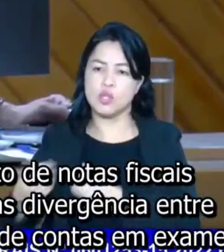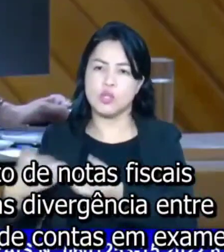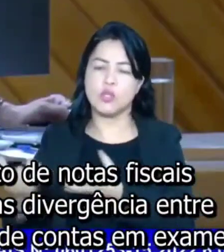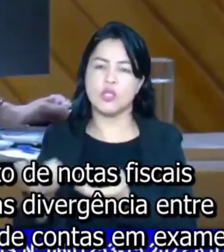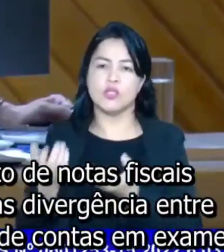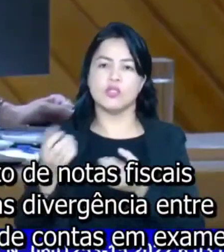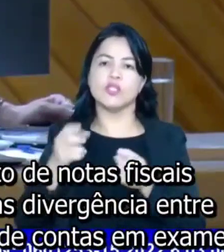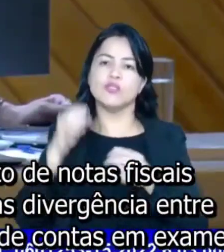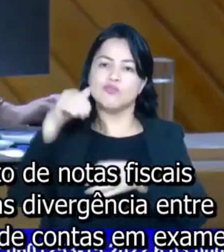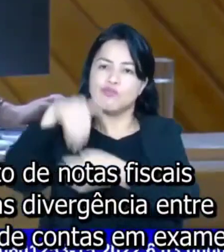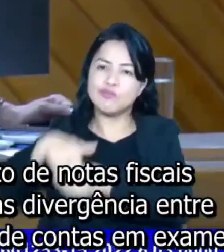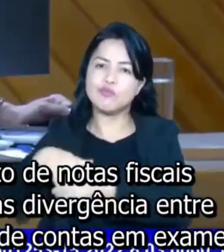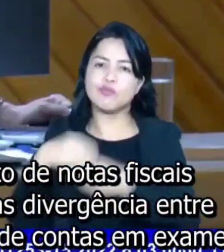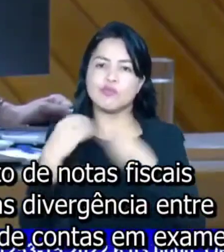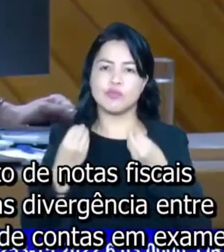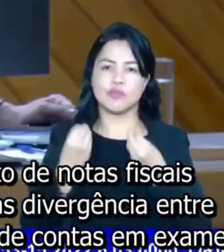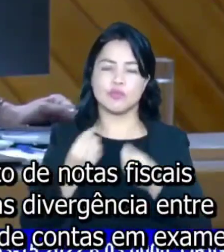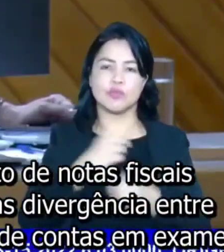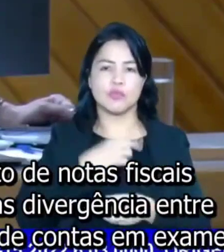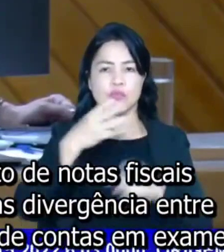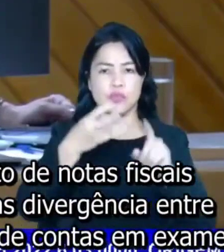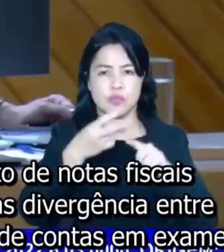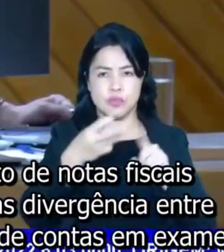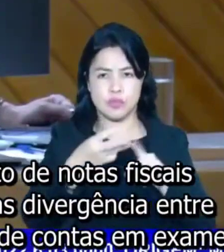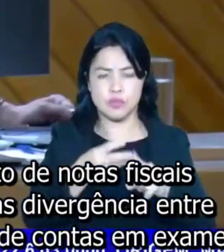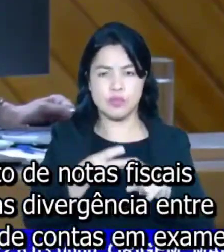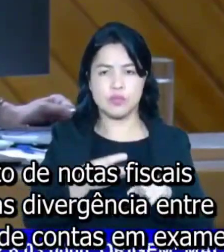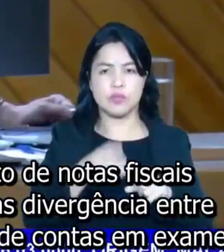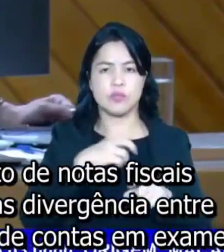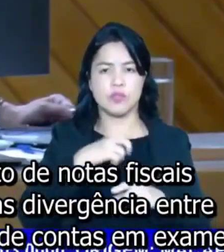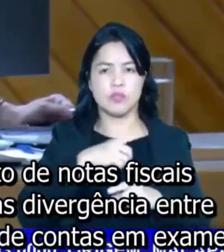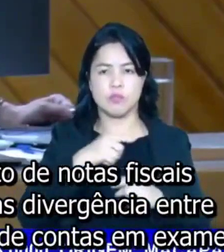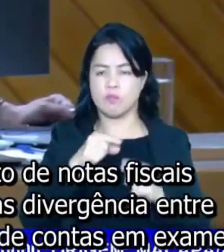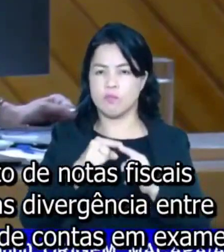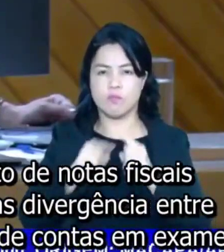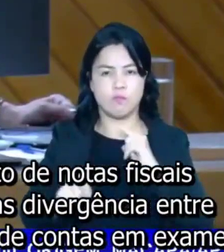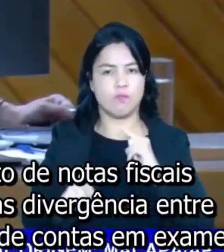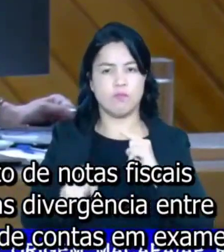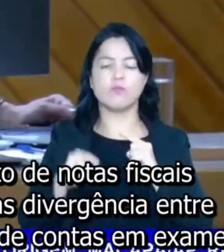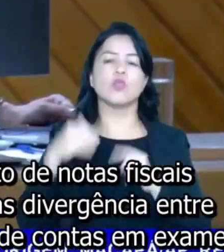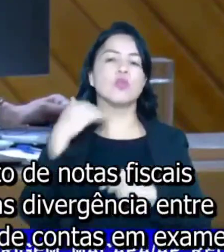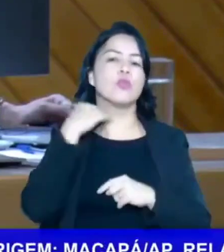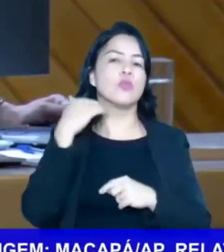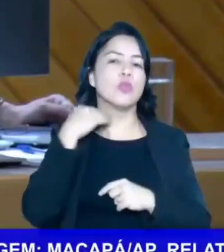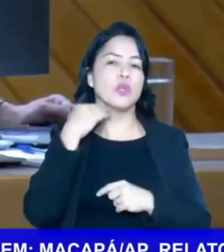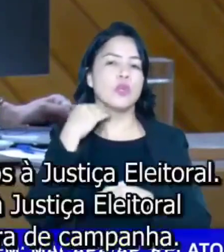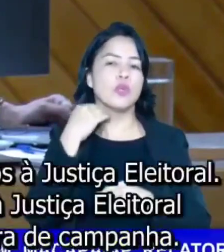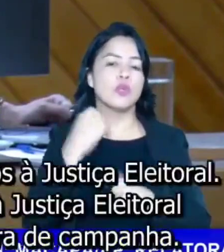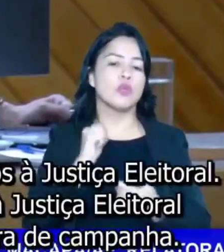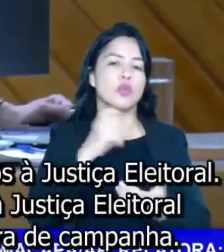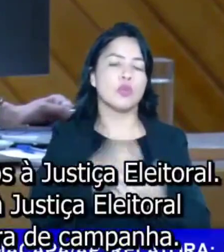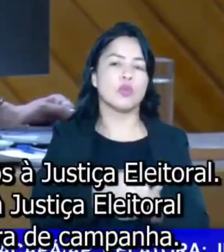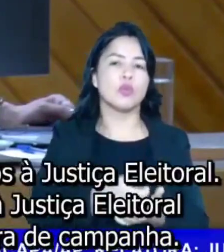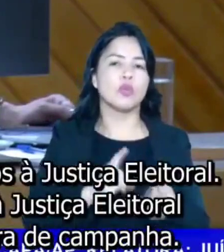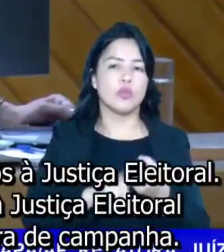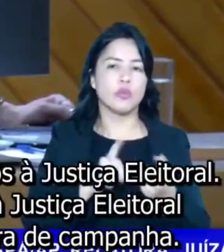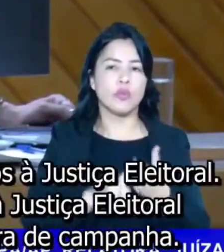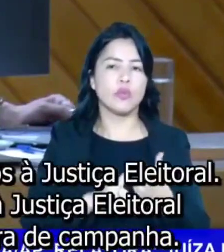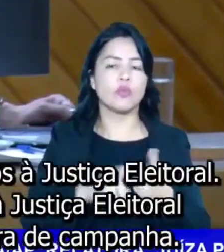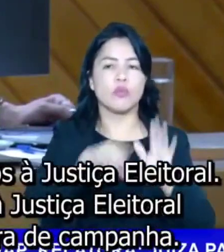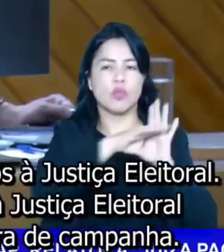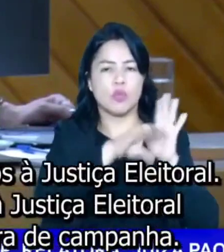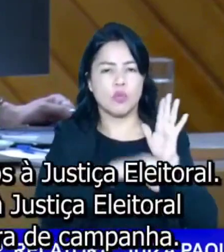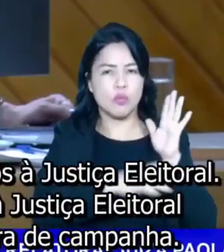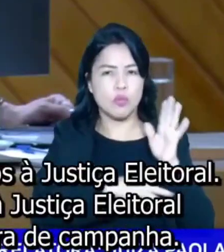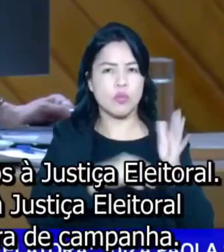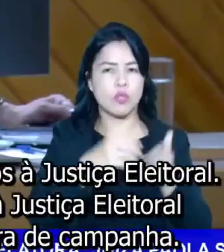foram detectadas divergência entre as informações da conta bancária informada na prestação de contas em exame e aquelas constantes nos